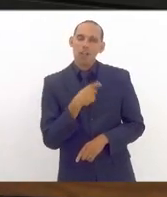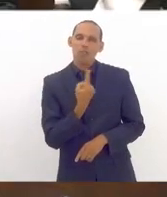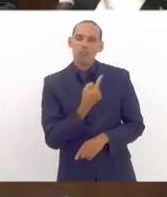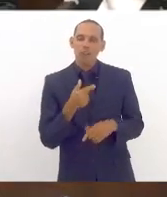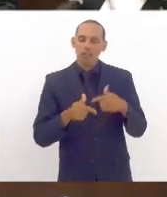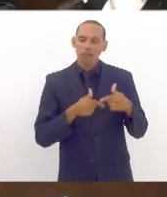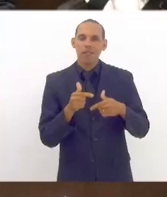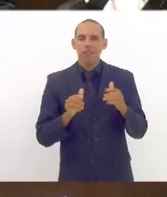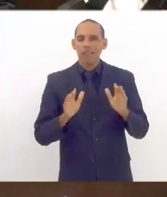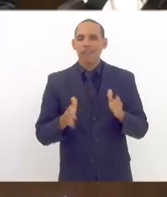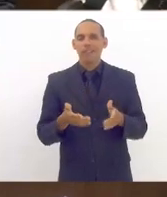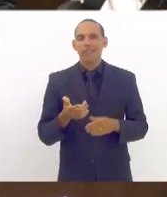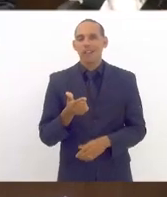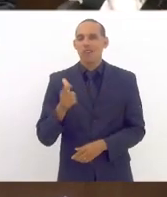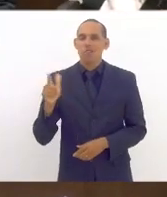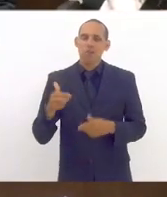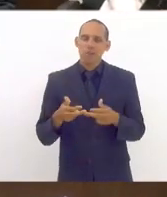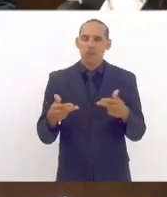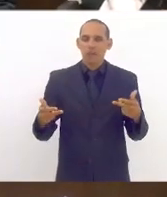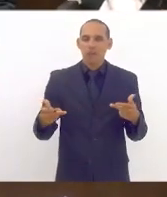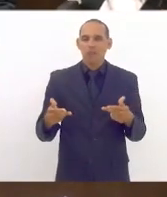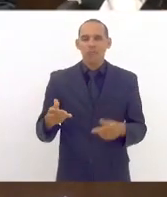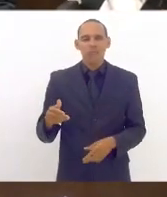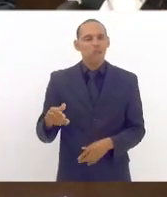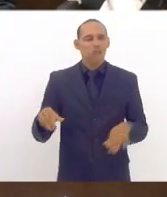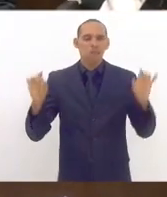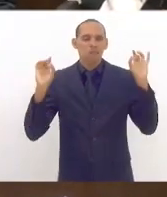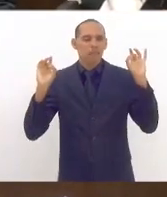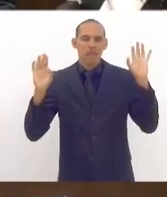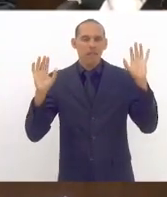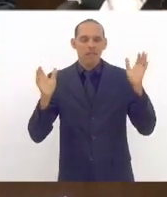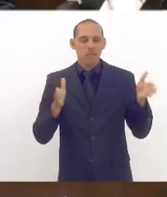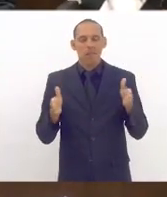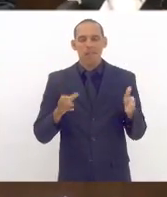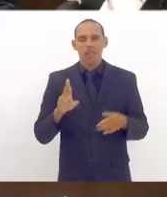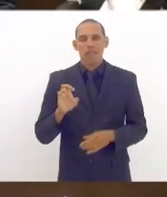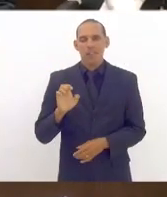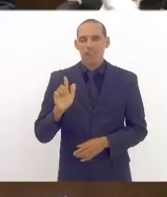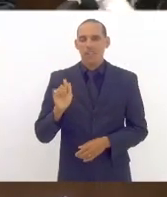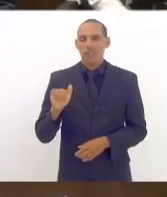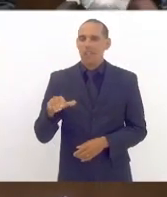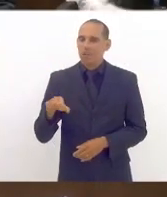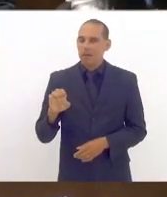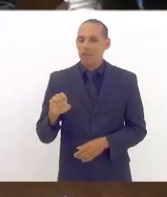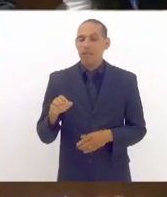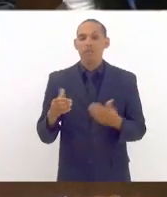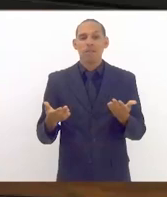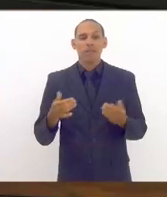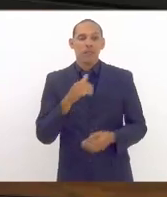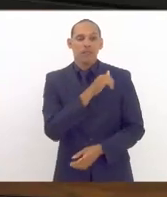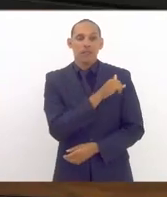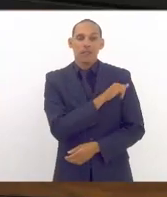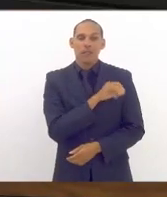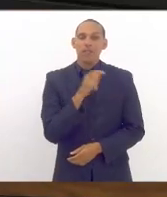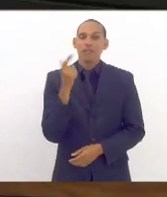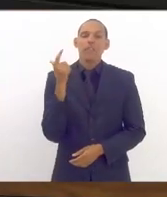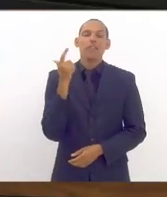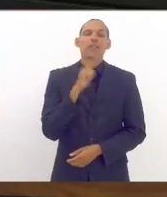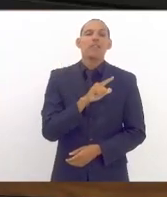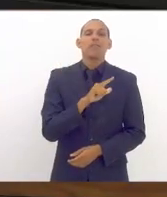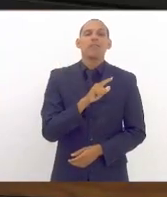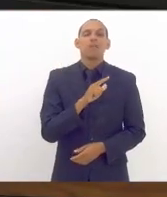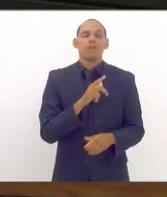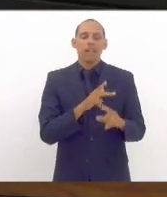em alguns outros assuntos né Especialmente na época do regime então dizer que o Rio de Janeiro ganha com essa